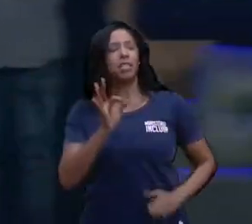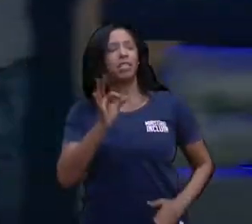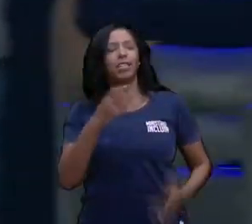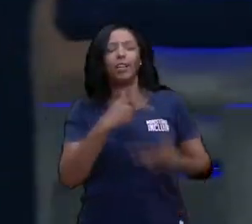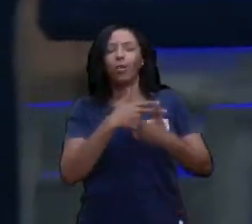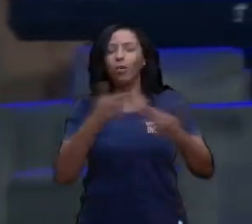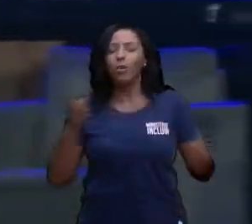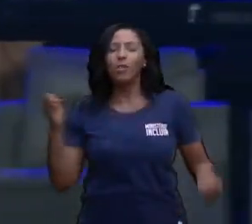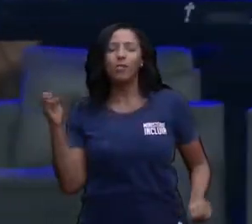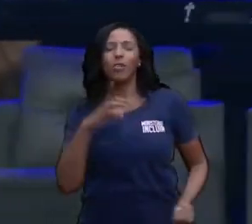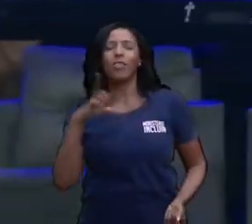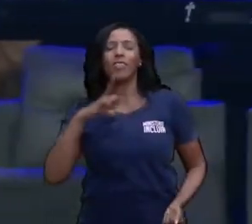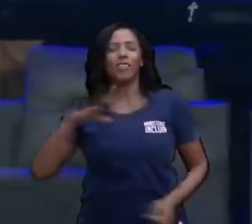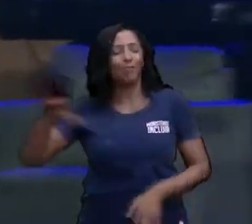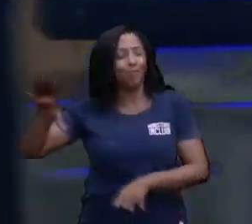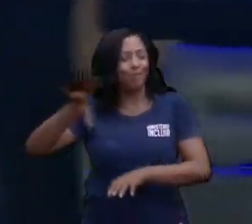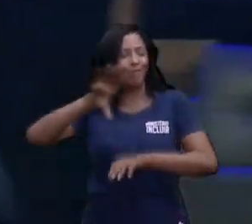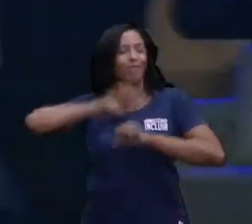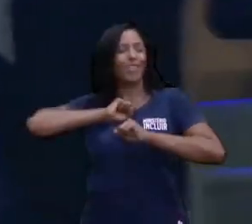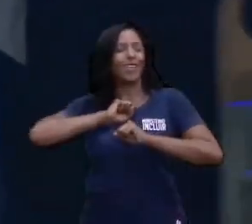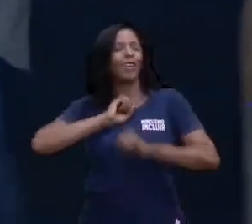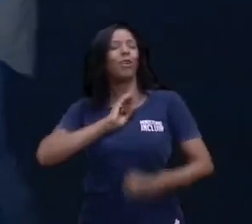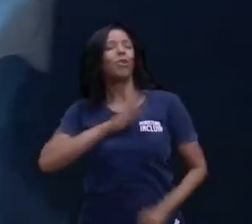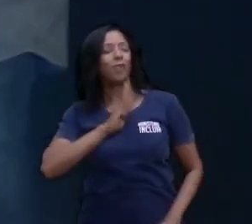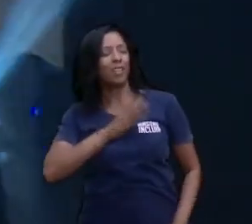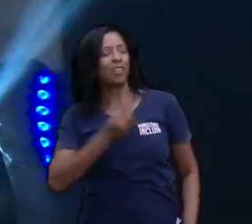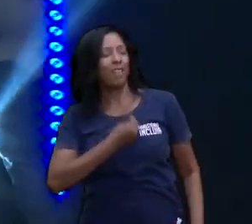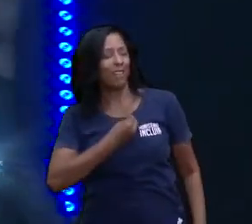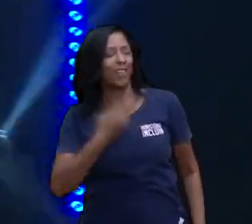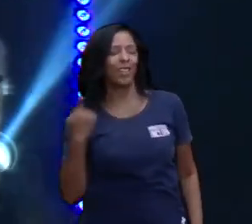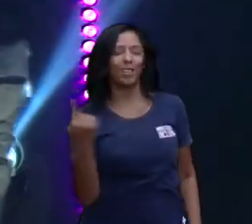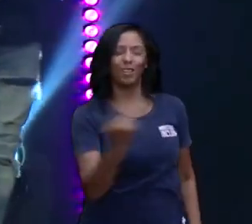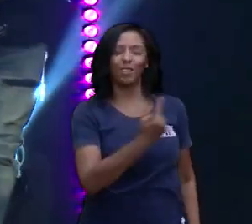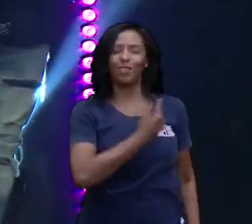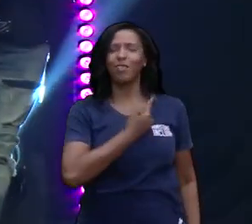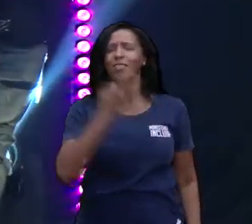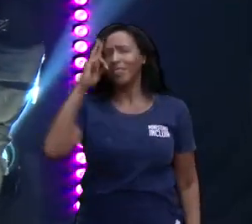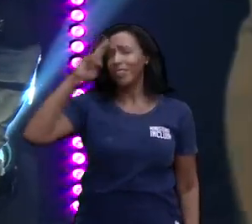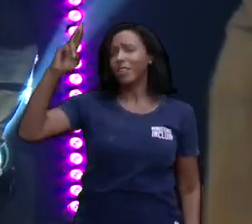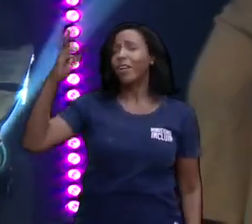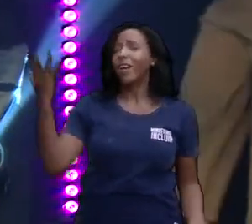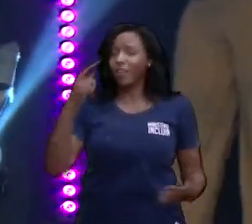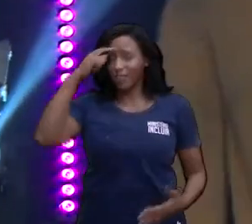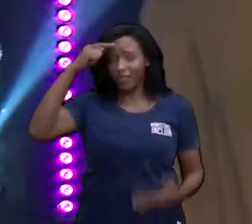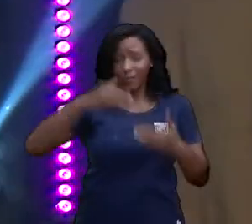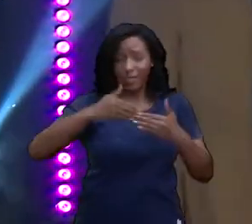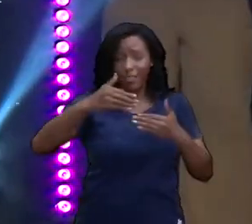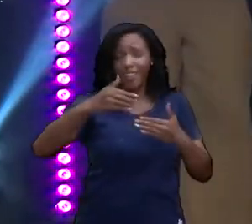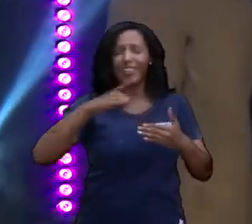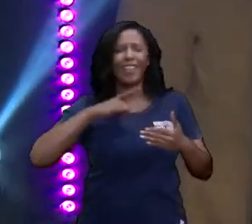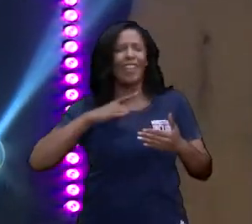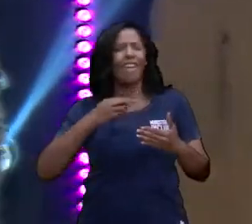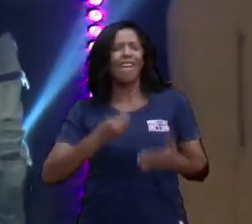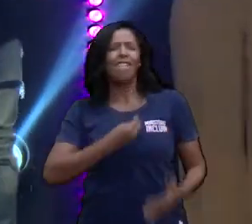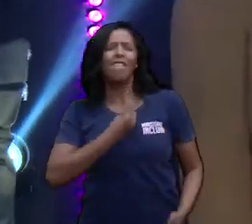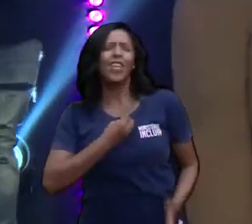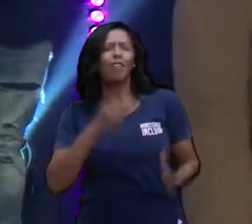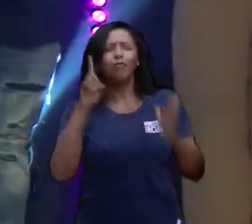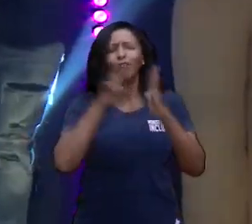conta do nosso coração da nossa vida Senhor que esse essa semana seja uma semana de muita vida devocional